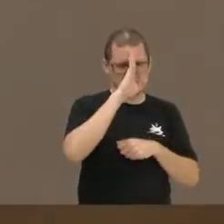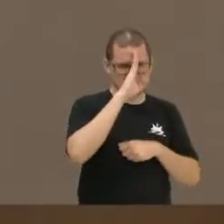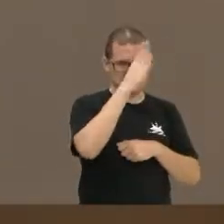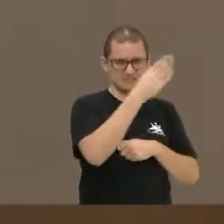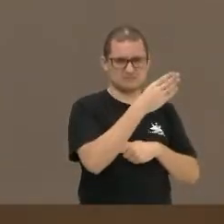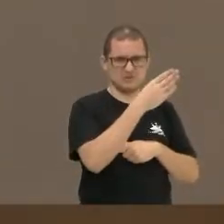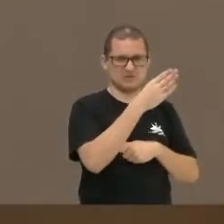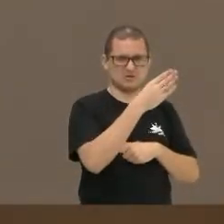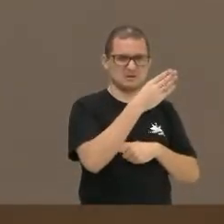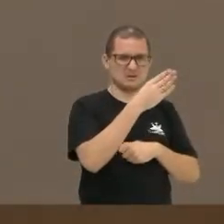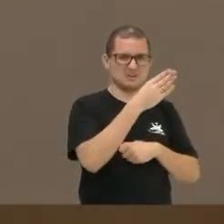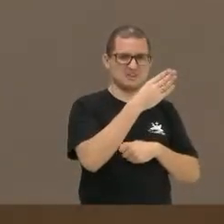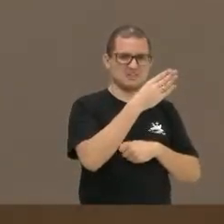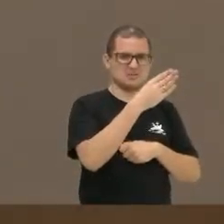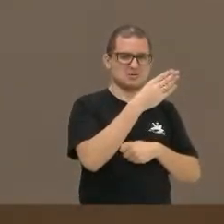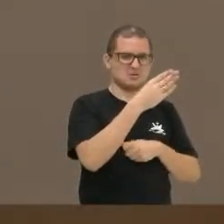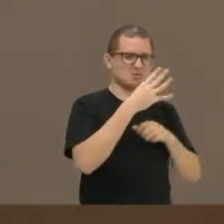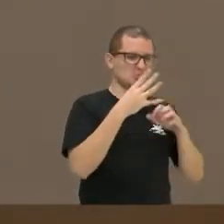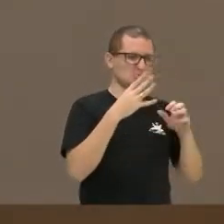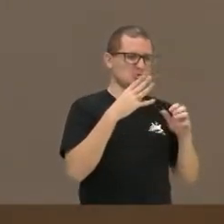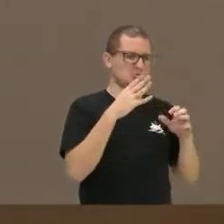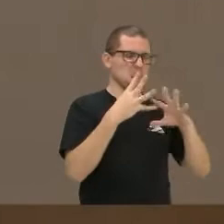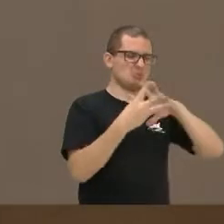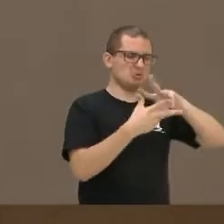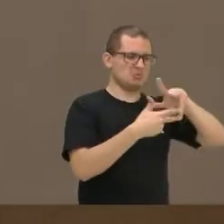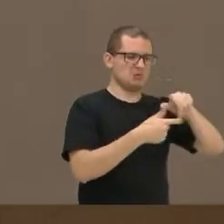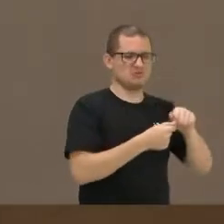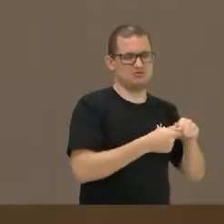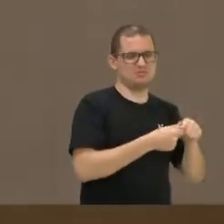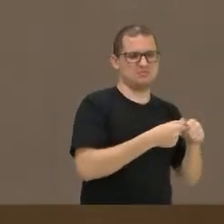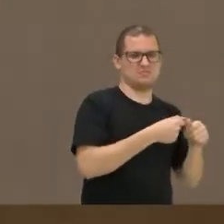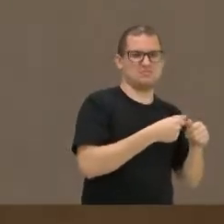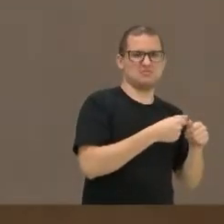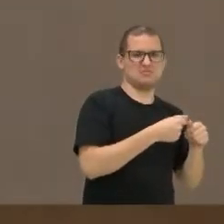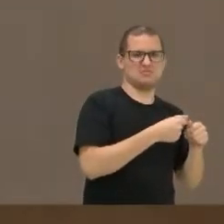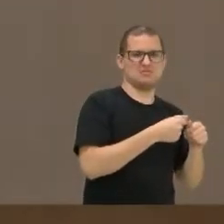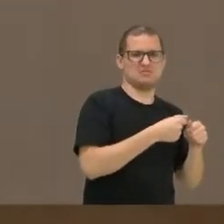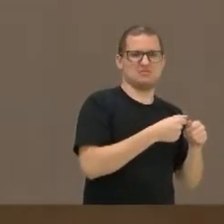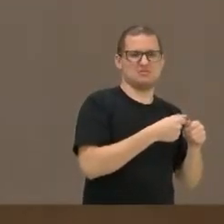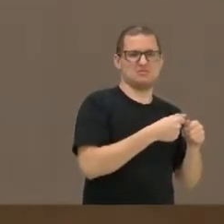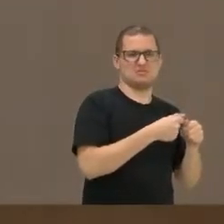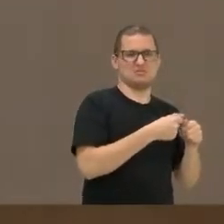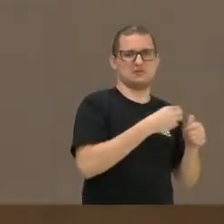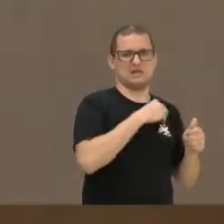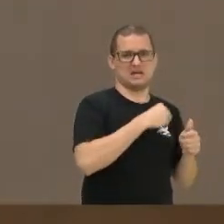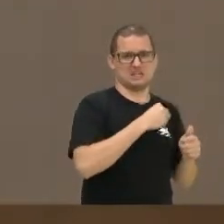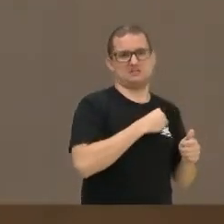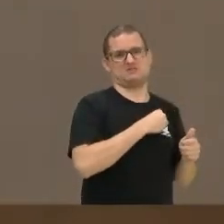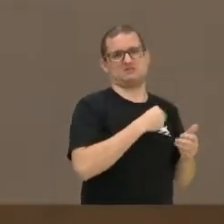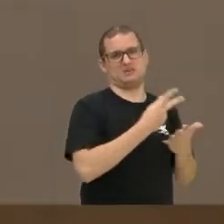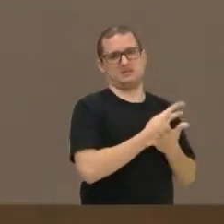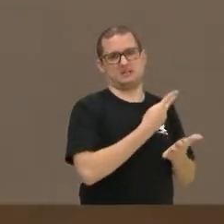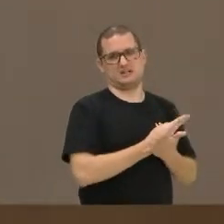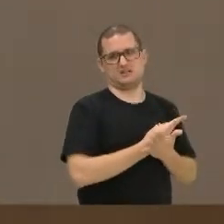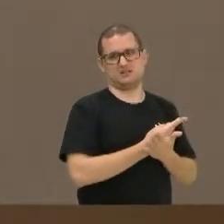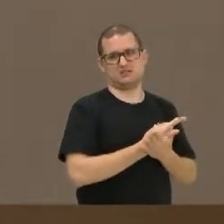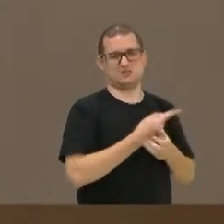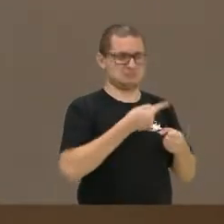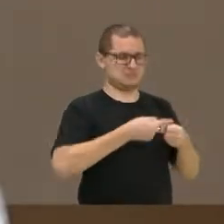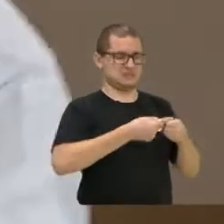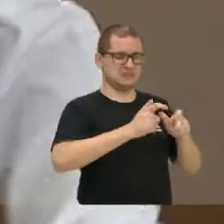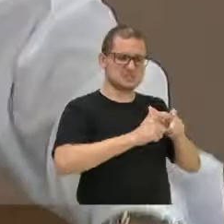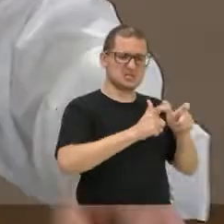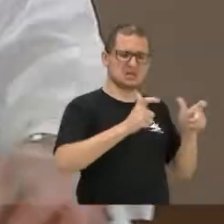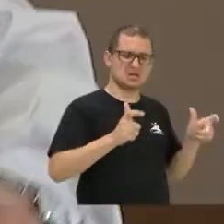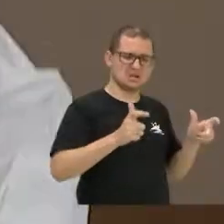que rejeita os desígnios de deus tanto roma quanto babilônia grande cidade um lugar